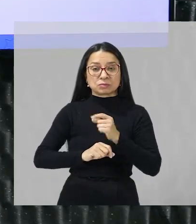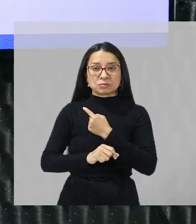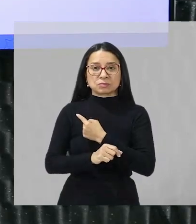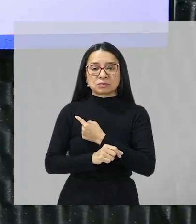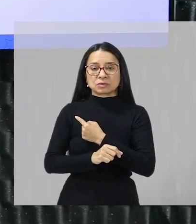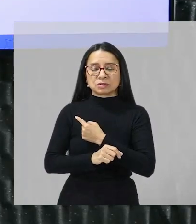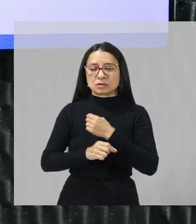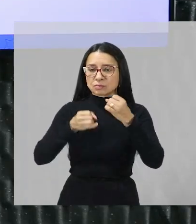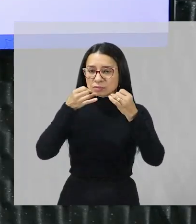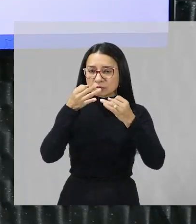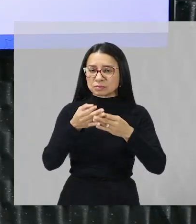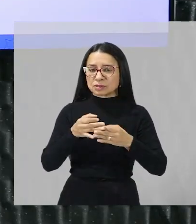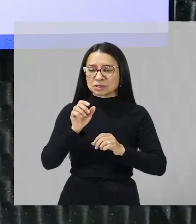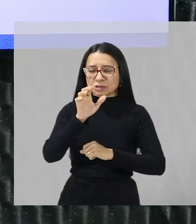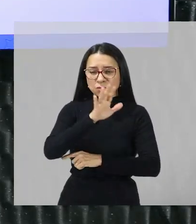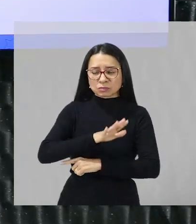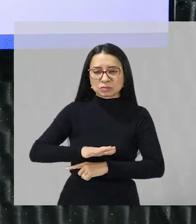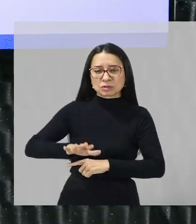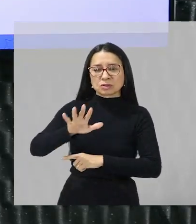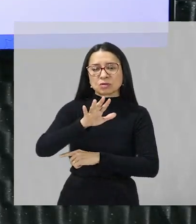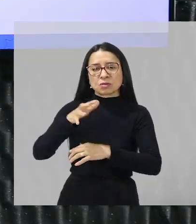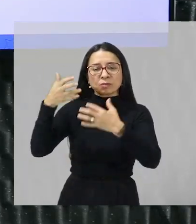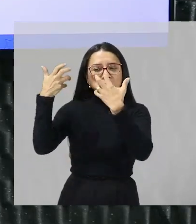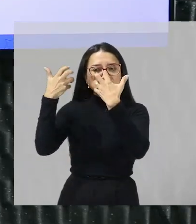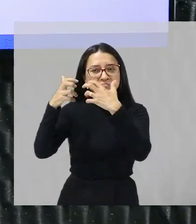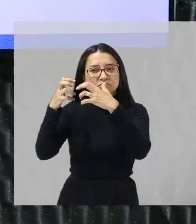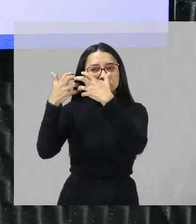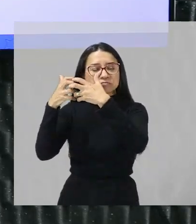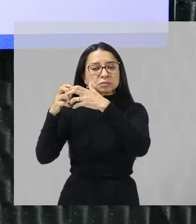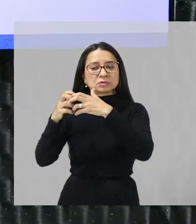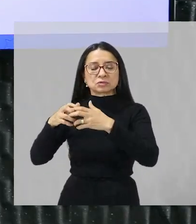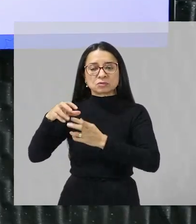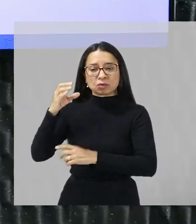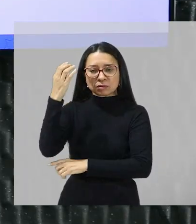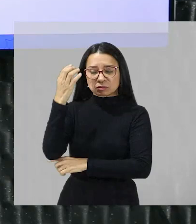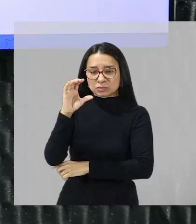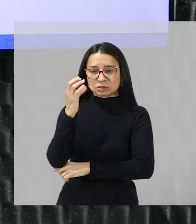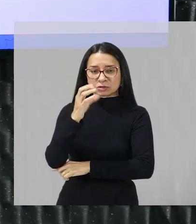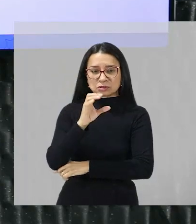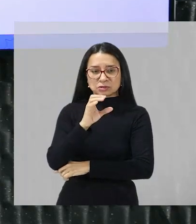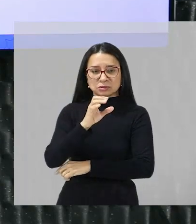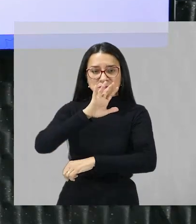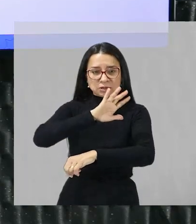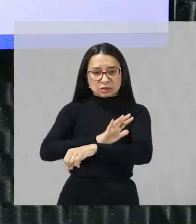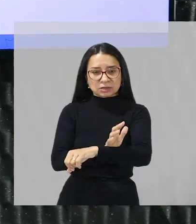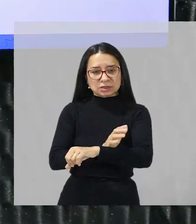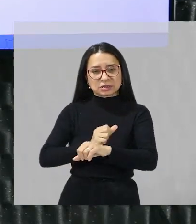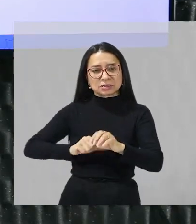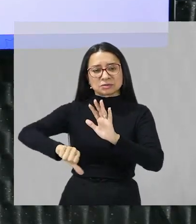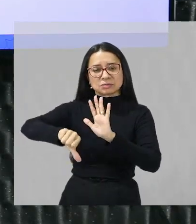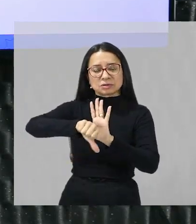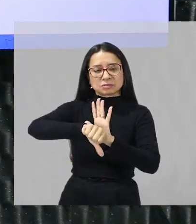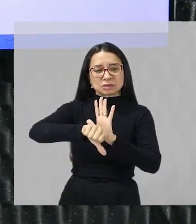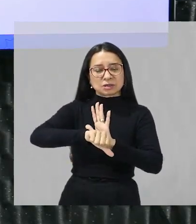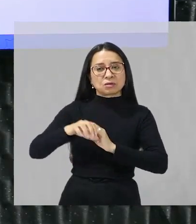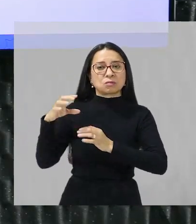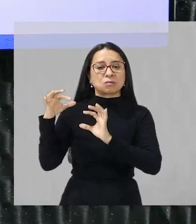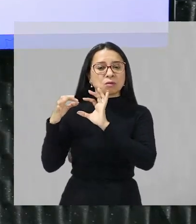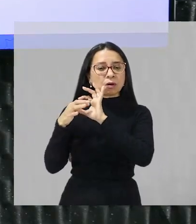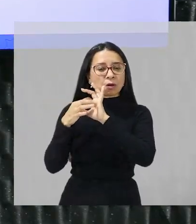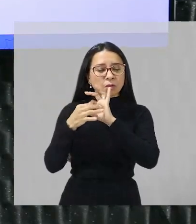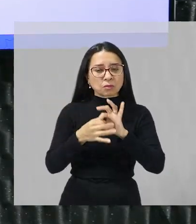masculinidades? Vamos lá, letra A. Existe uma padronização da inserção dos homens